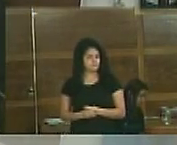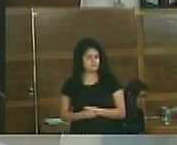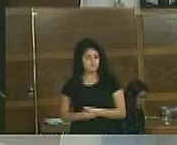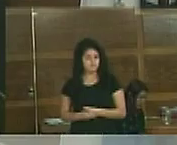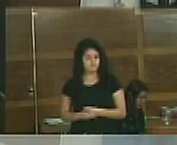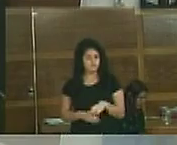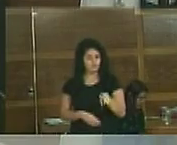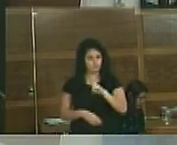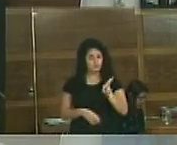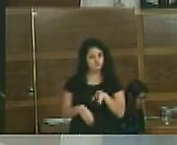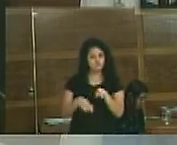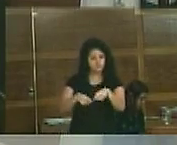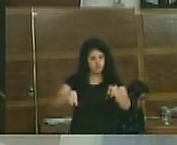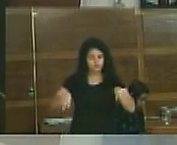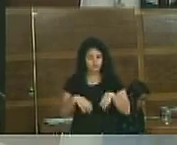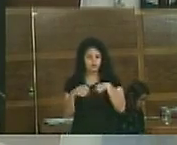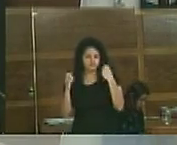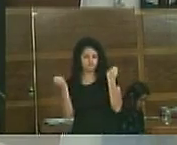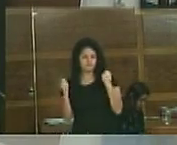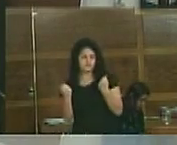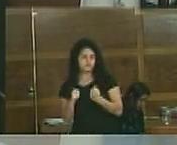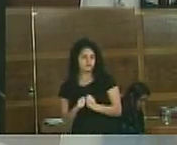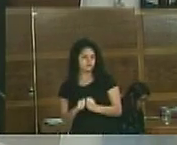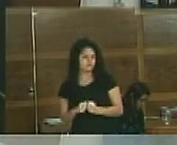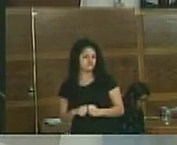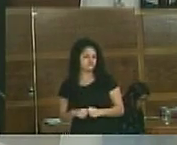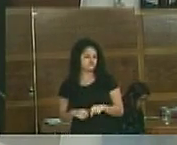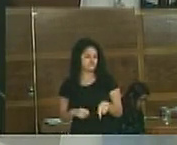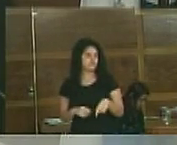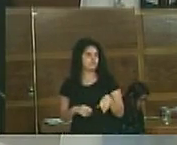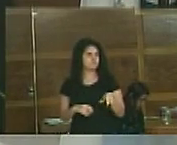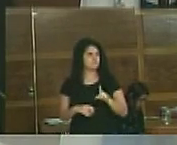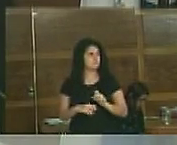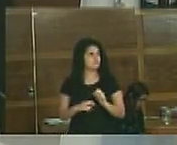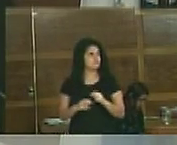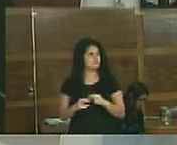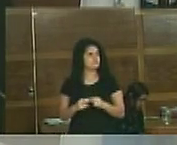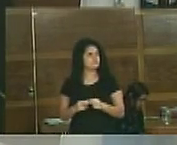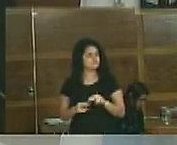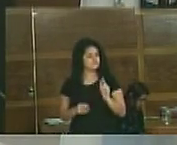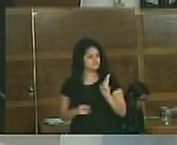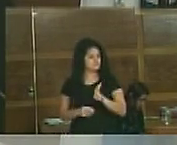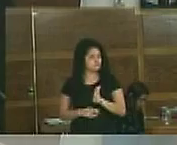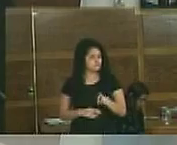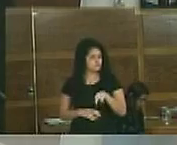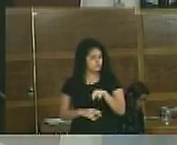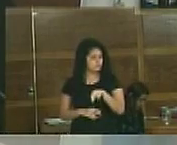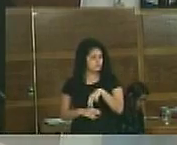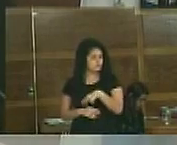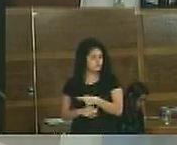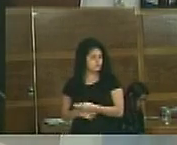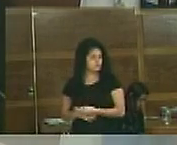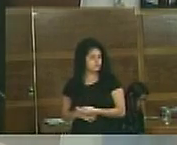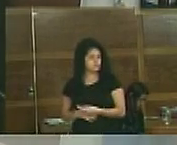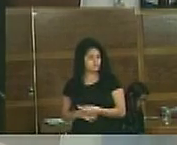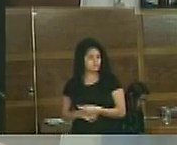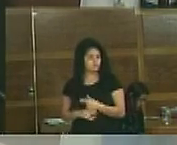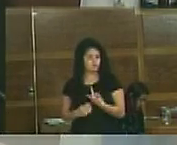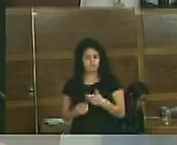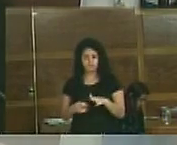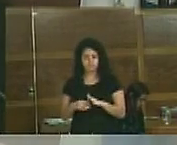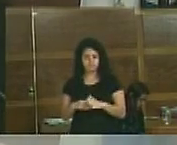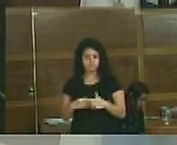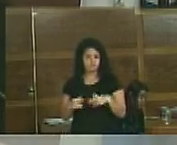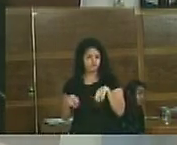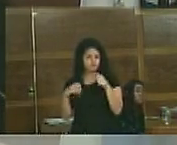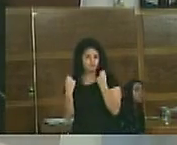o uso da quadra nos períodos em que a mesma estiver sendo utilizada por outra prática, por prática